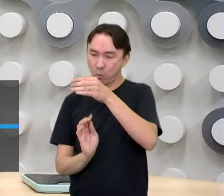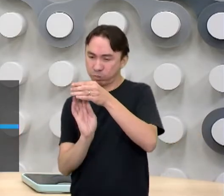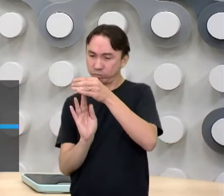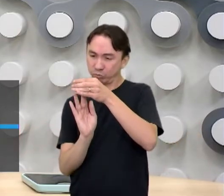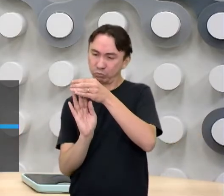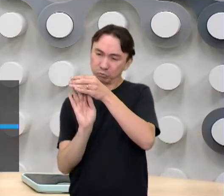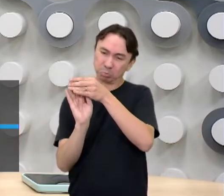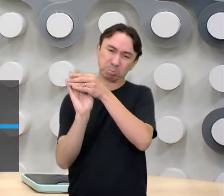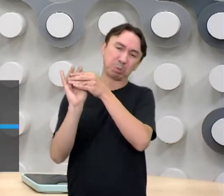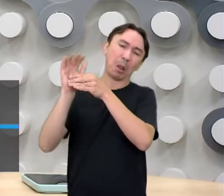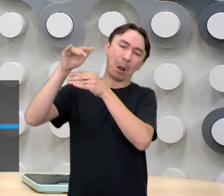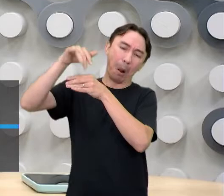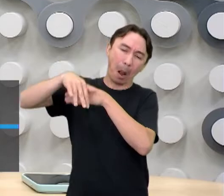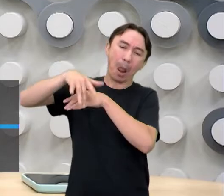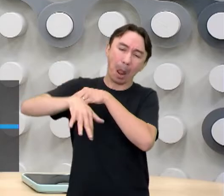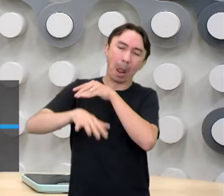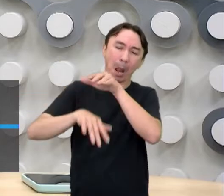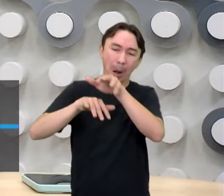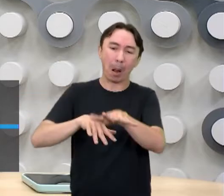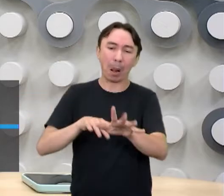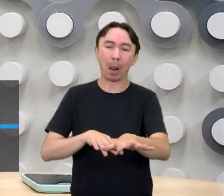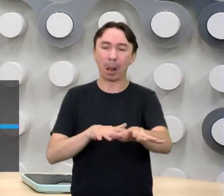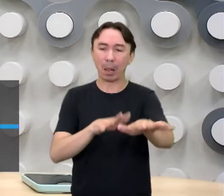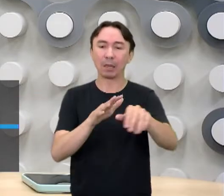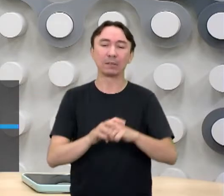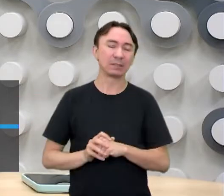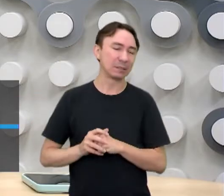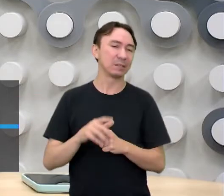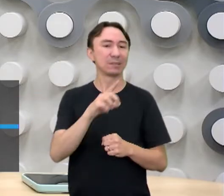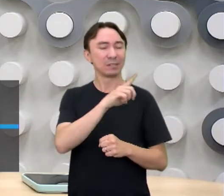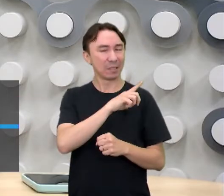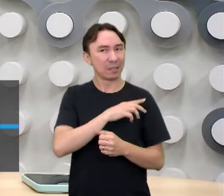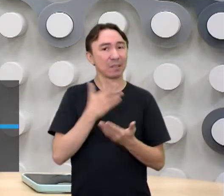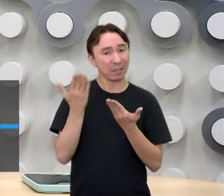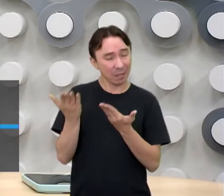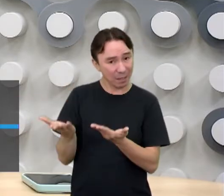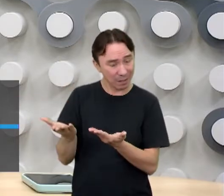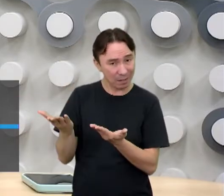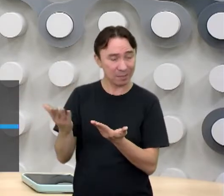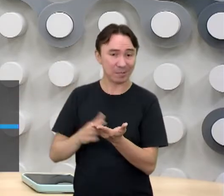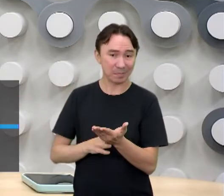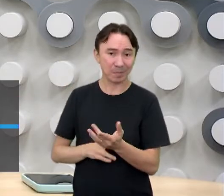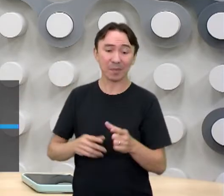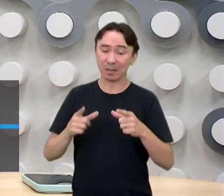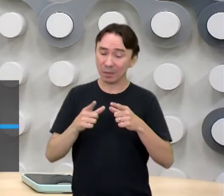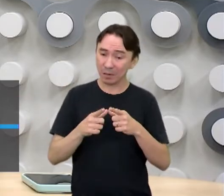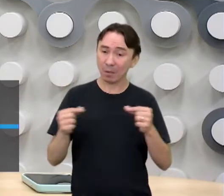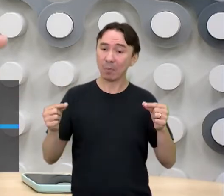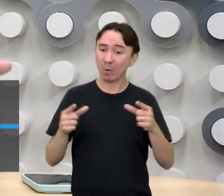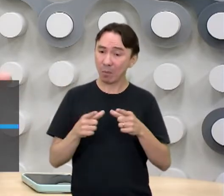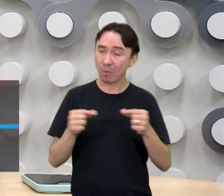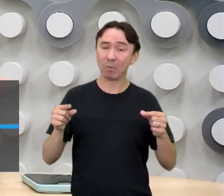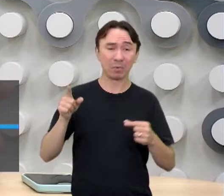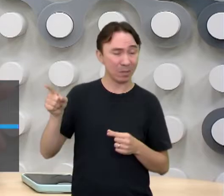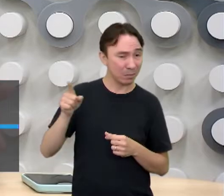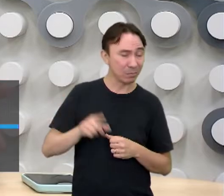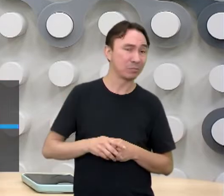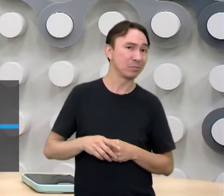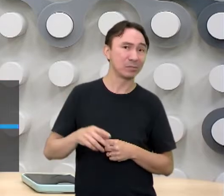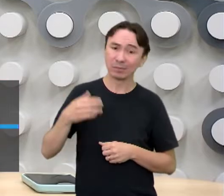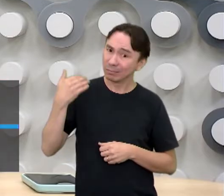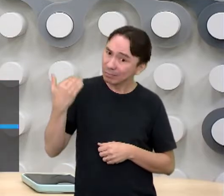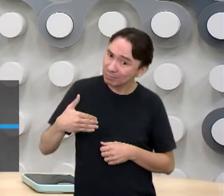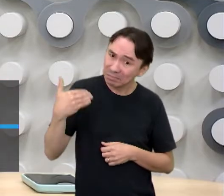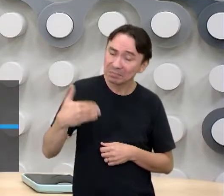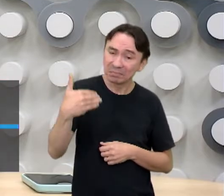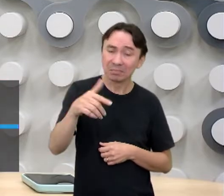Países como o Japão têm lá constantemente e diariamente abalos sísmicos, ou de menor intensidade,